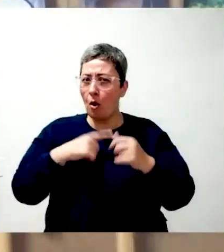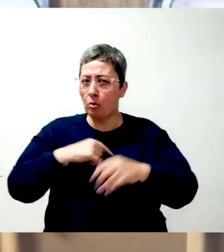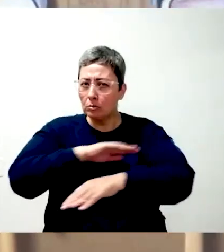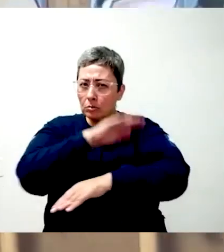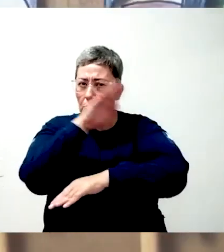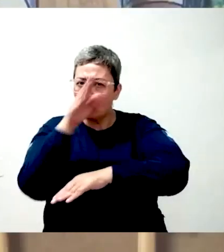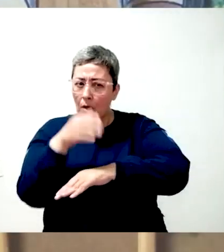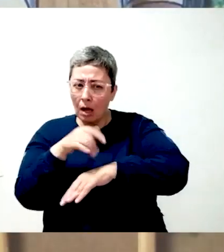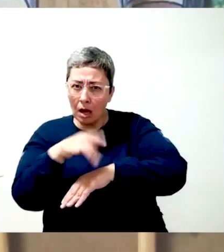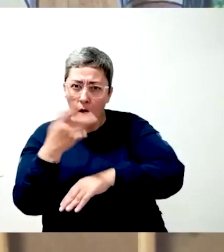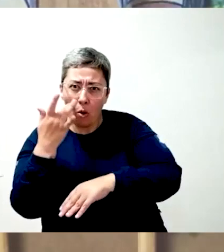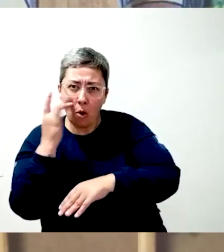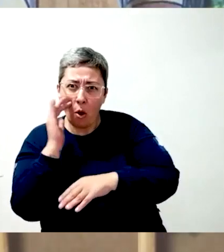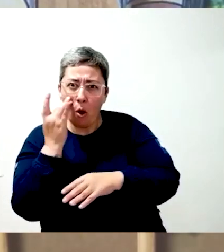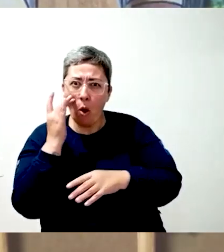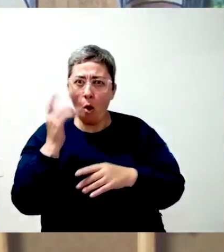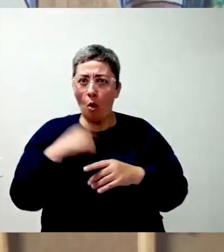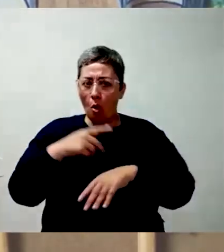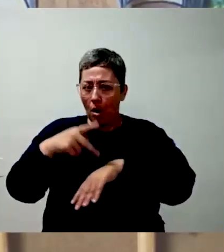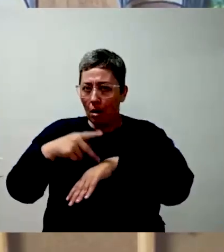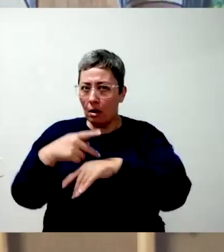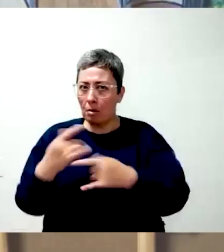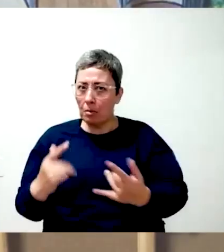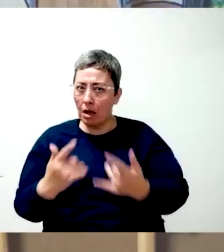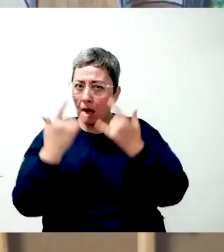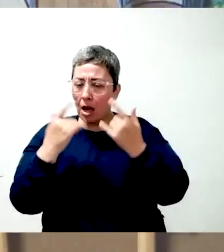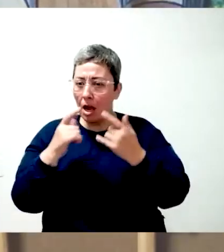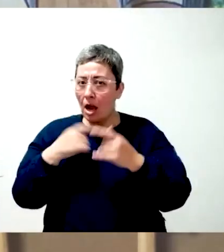procurou persuadi-los a revelar o local.